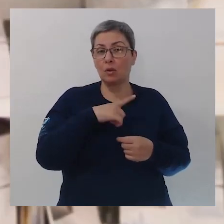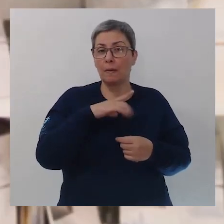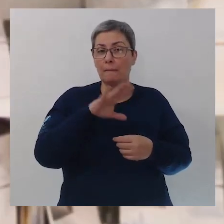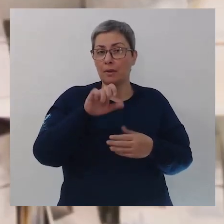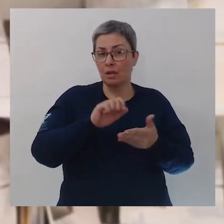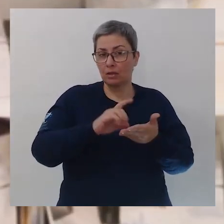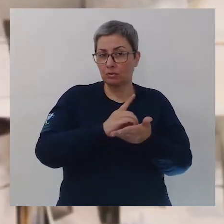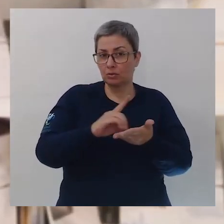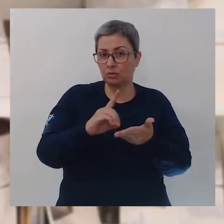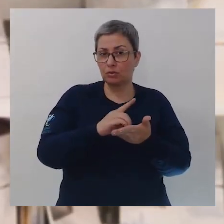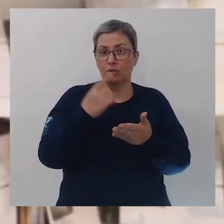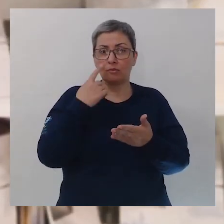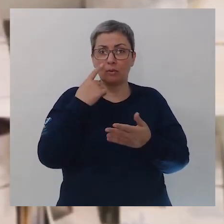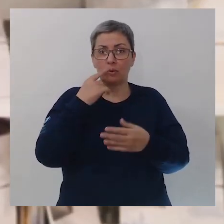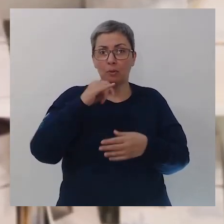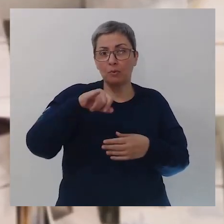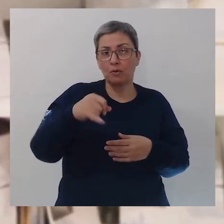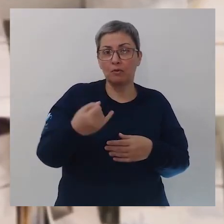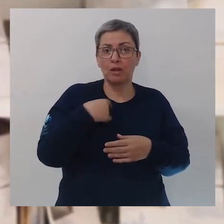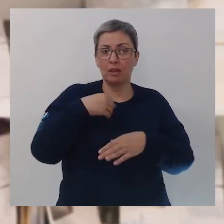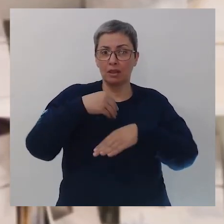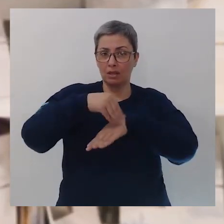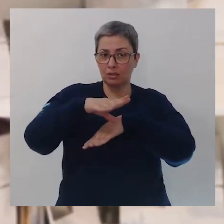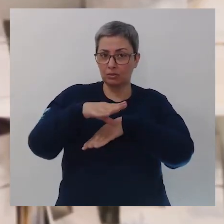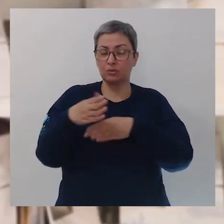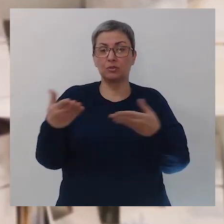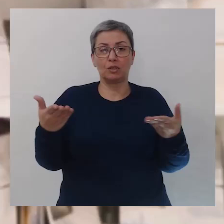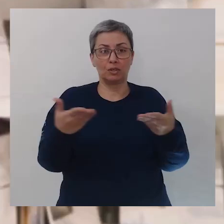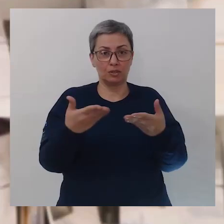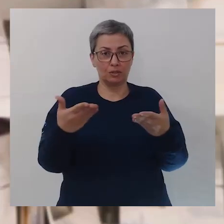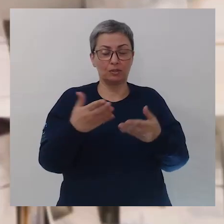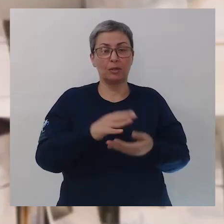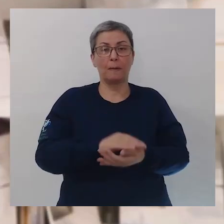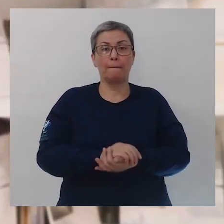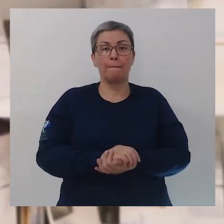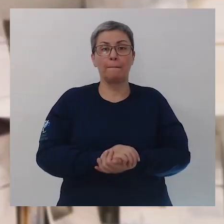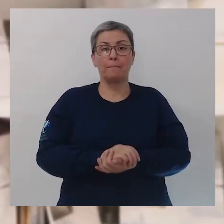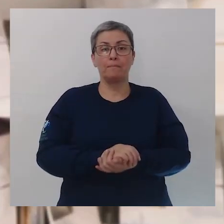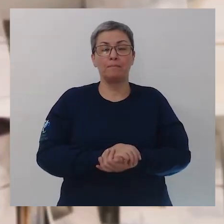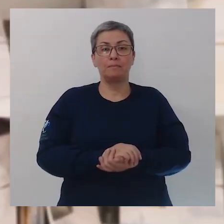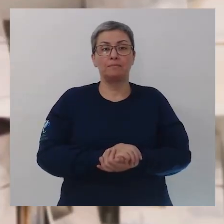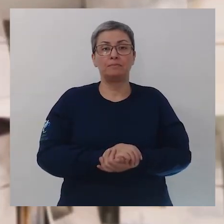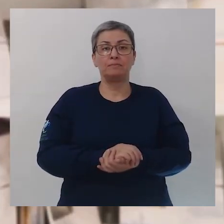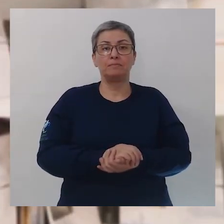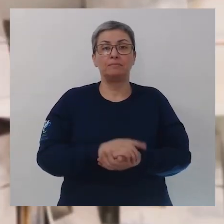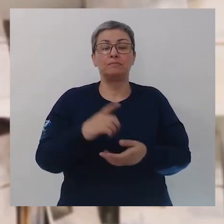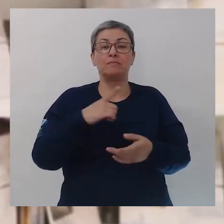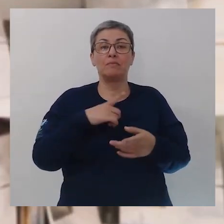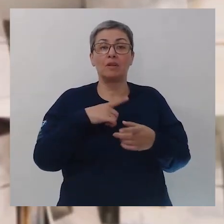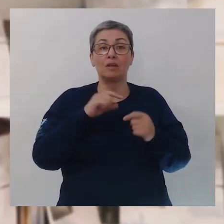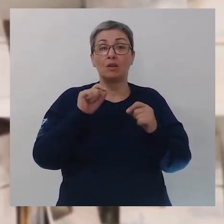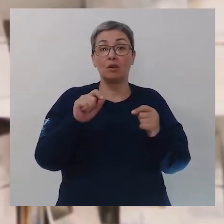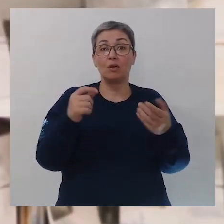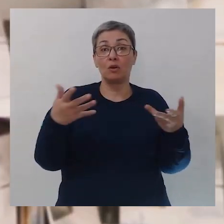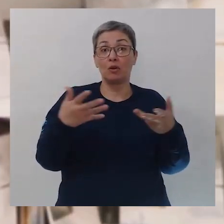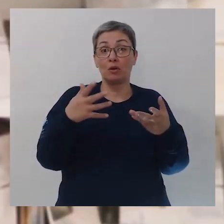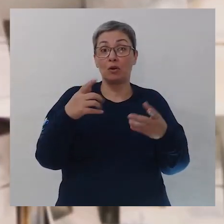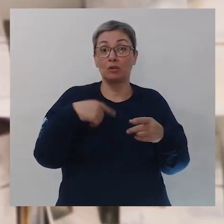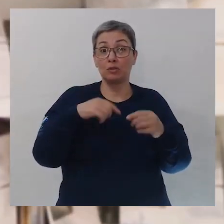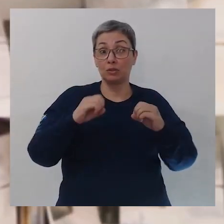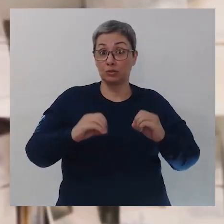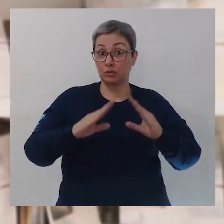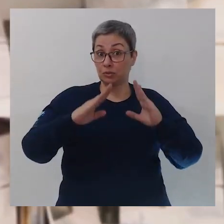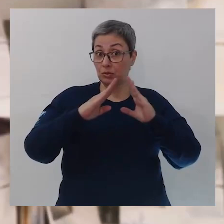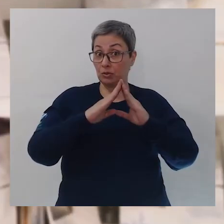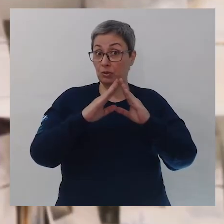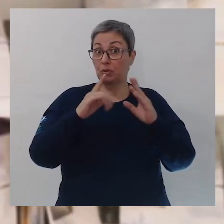para vocês pegarem o dicionário? Vamos aproveitar aí uma dica que nós passamos para vocês, né, em um dos